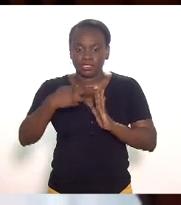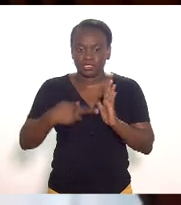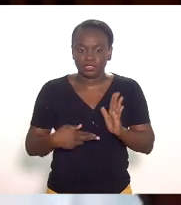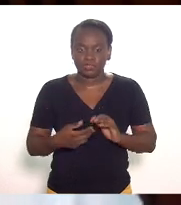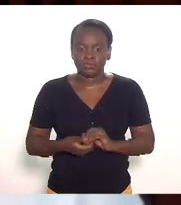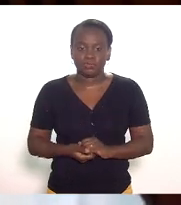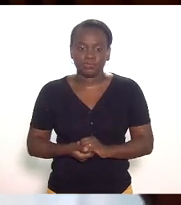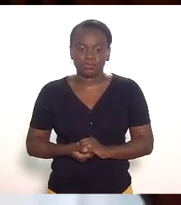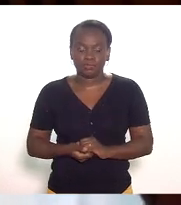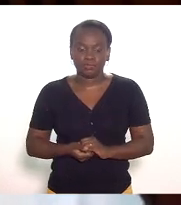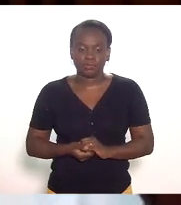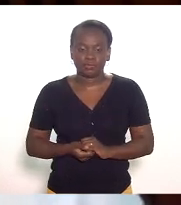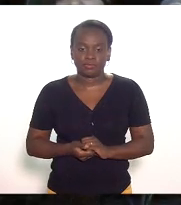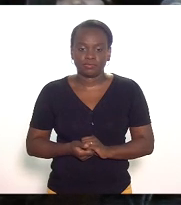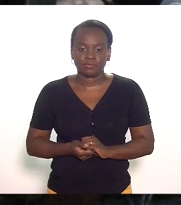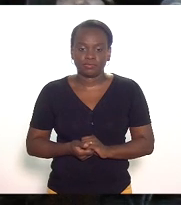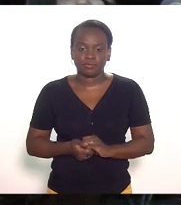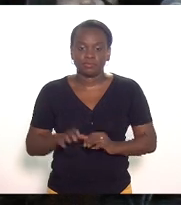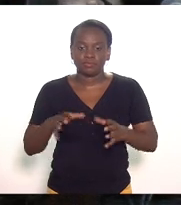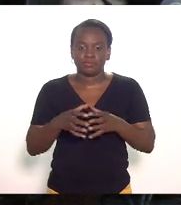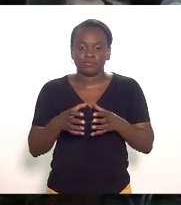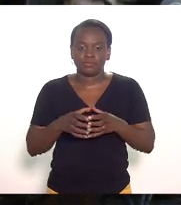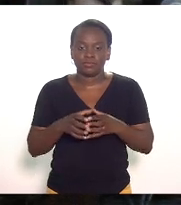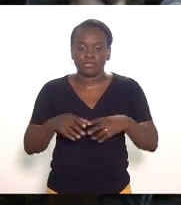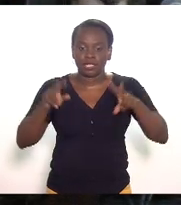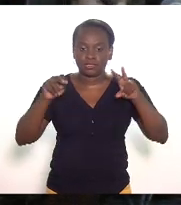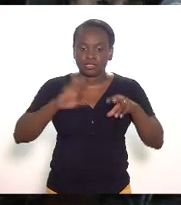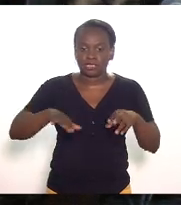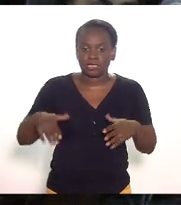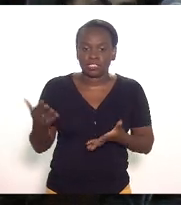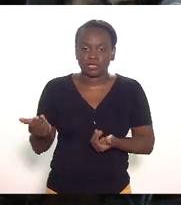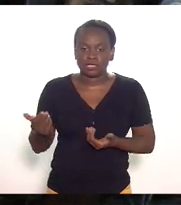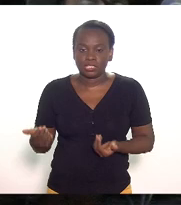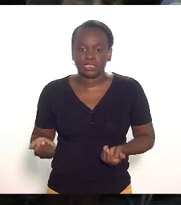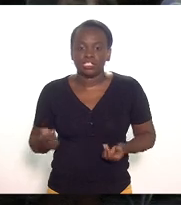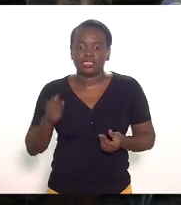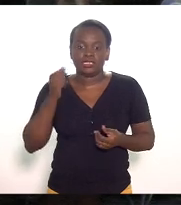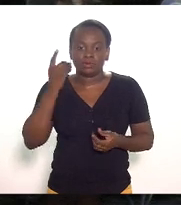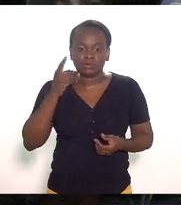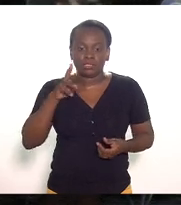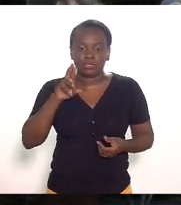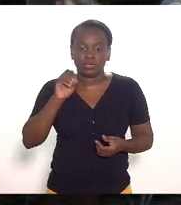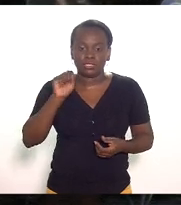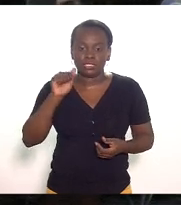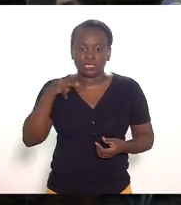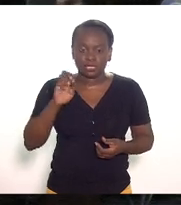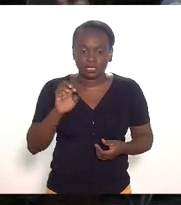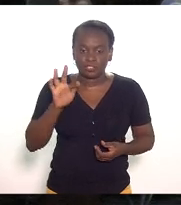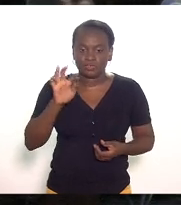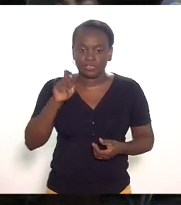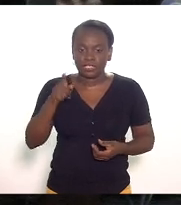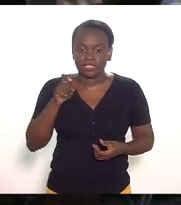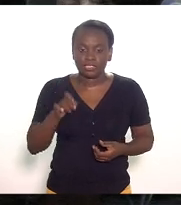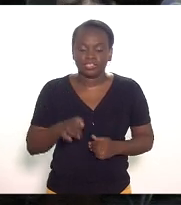redação. Pela Comissão de Assuntos da Criança e Adolescente, deputada Rosane Félix.